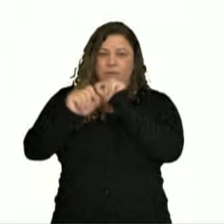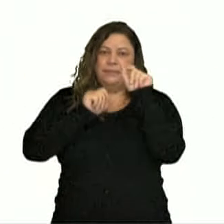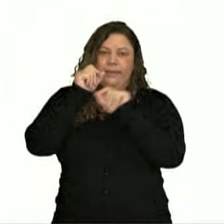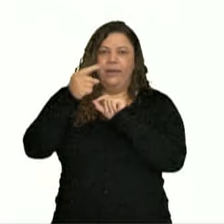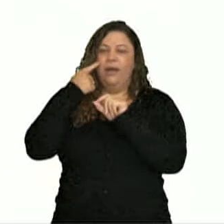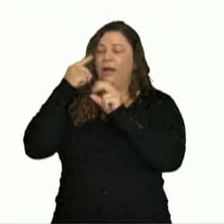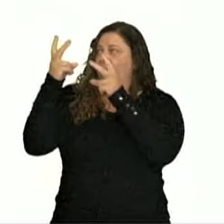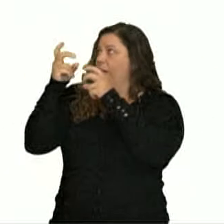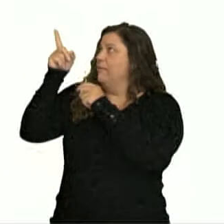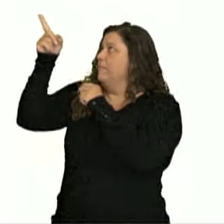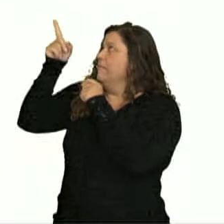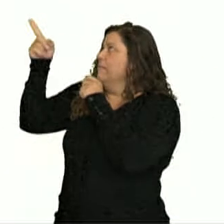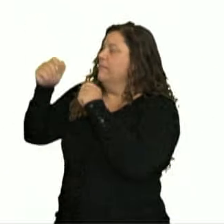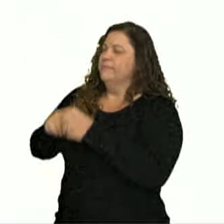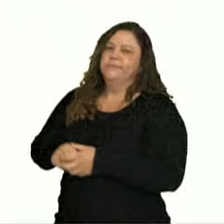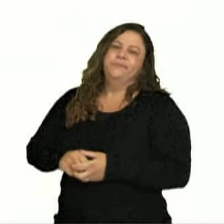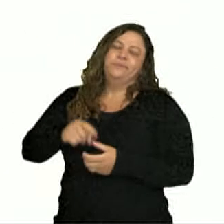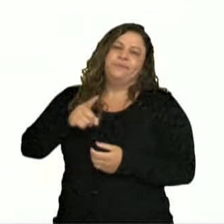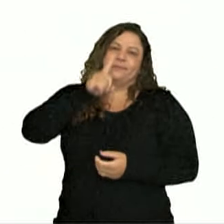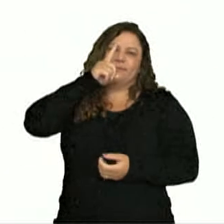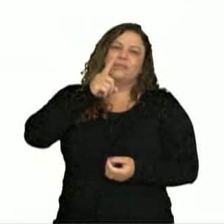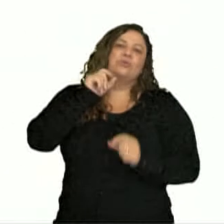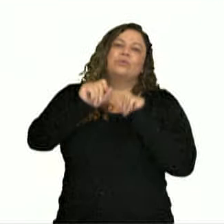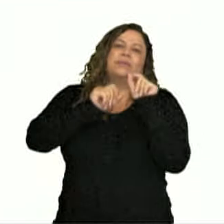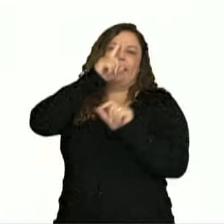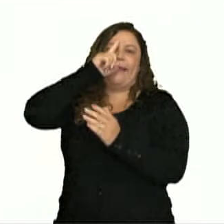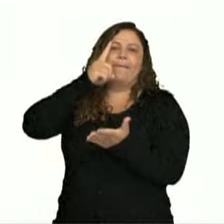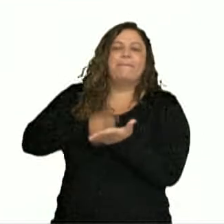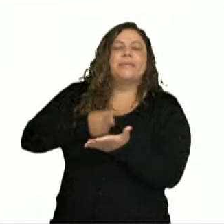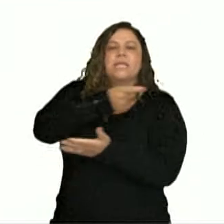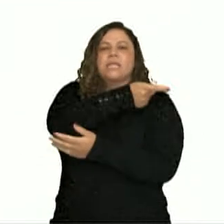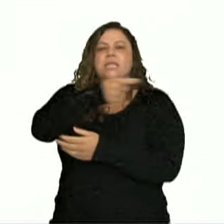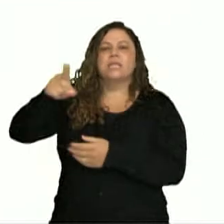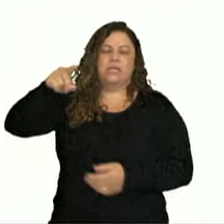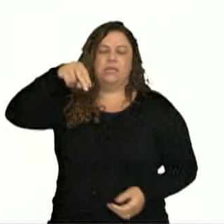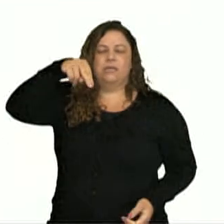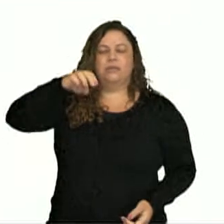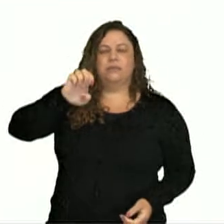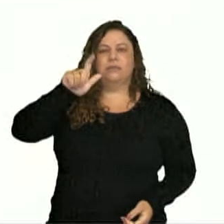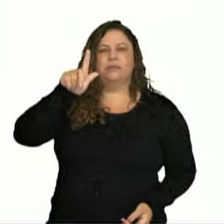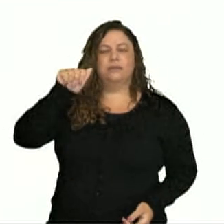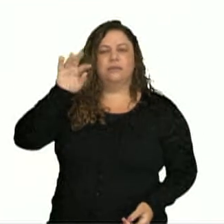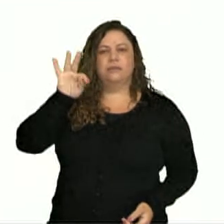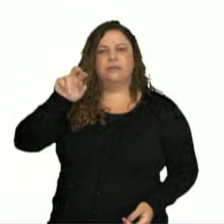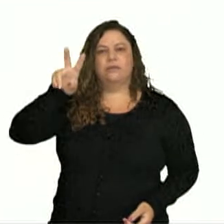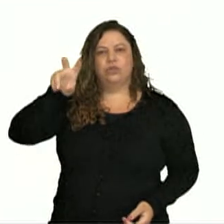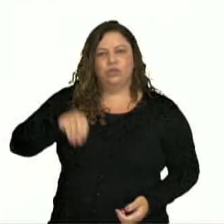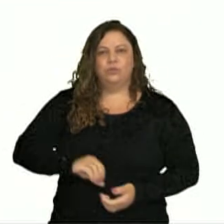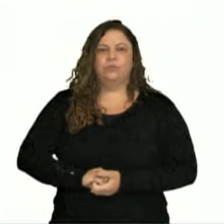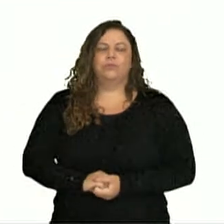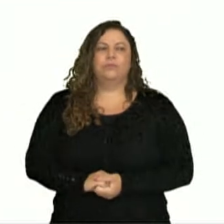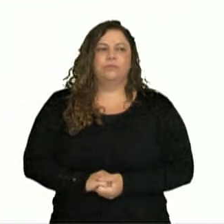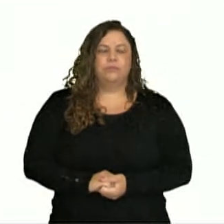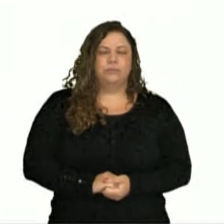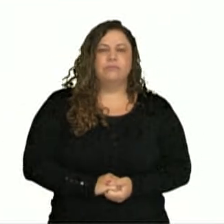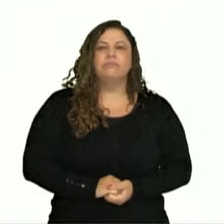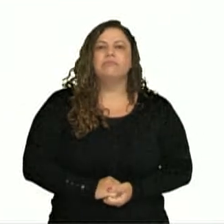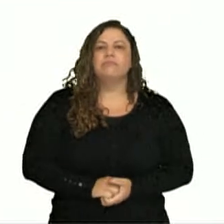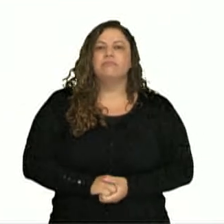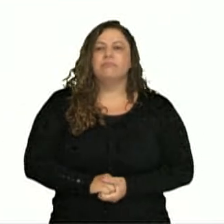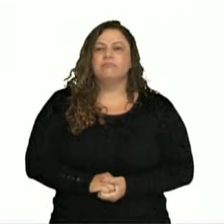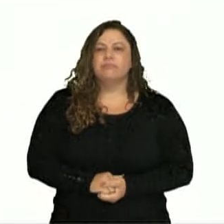conjugação em el imperativo negativo. É esse o modo de conjugação, no te rindas.